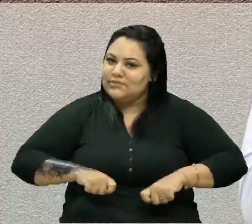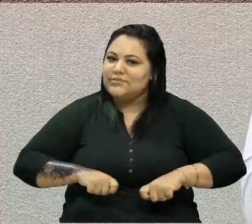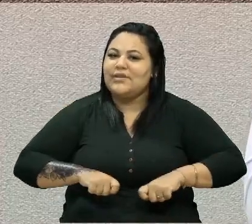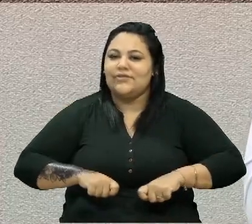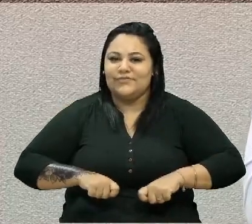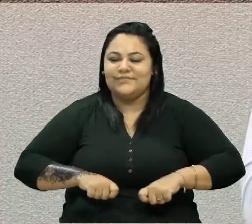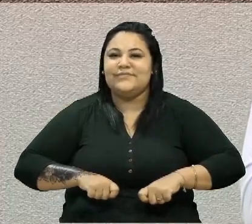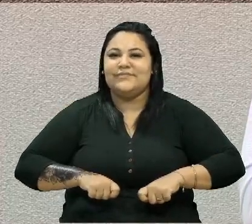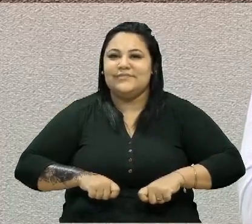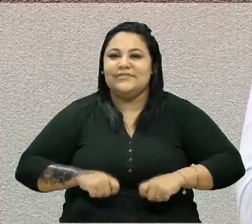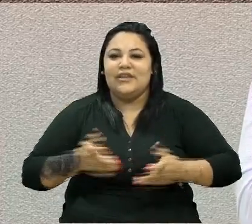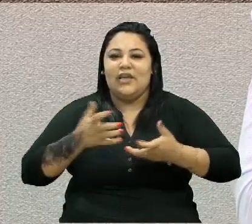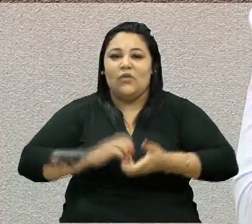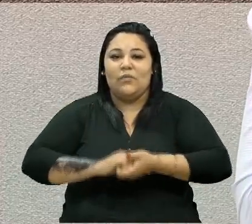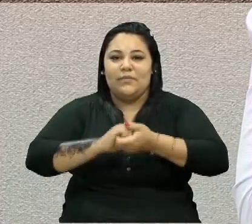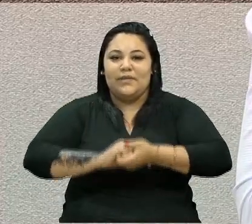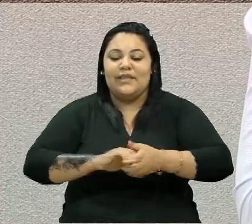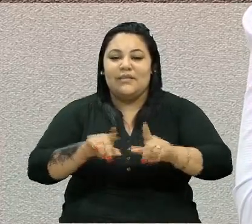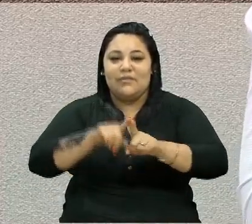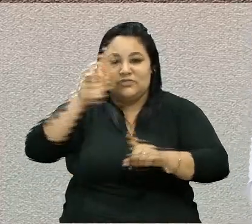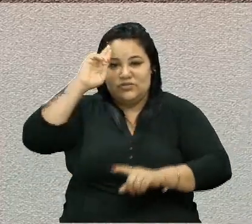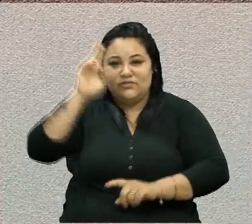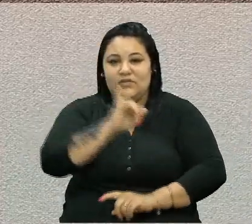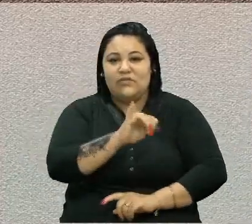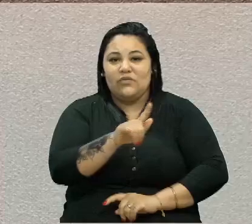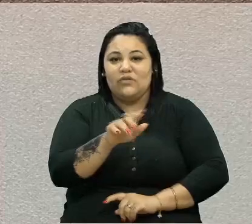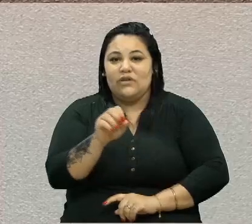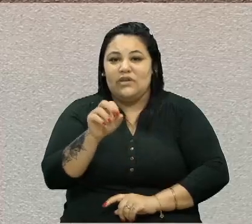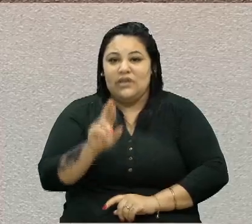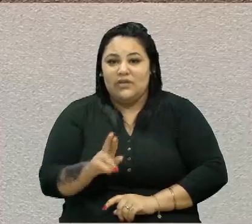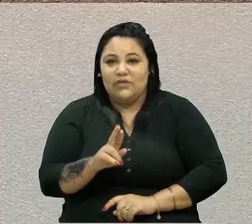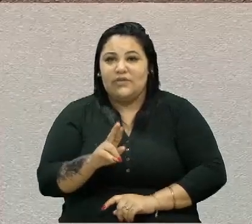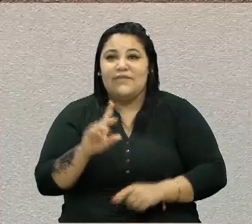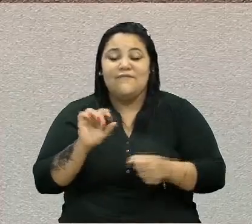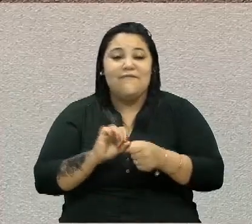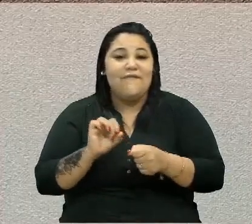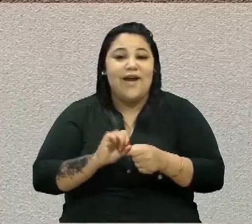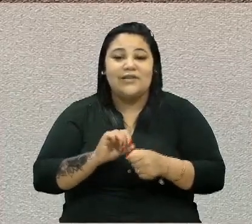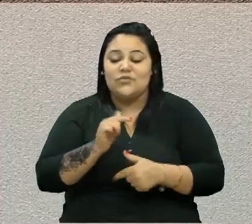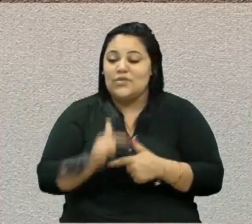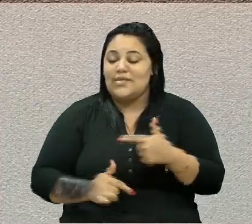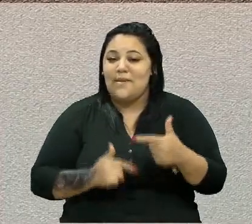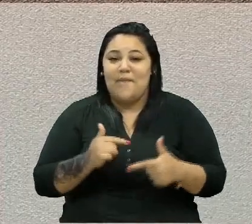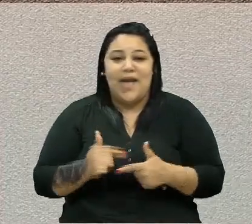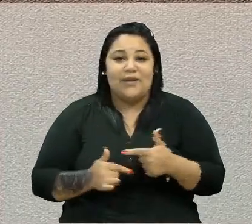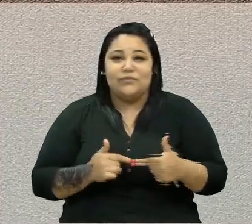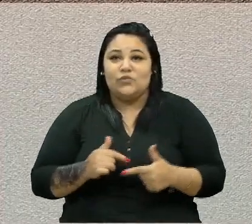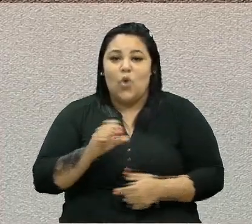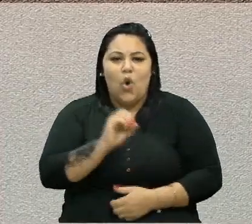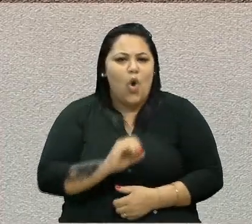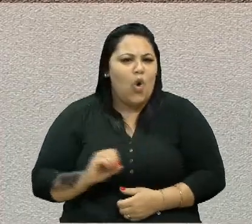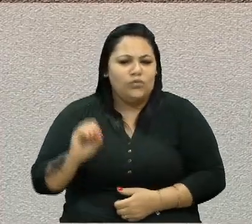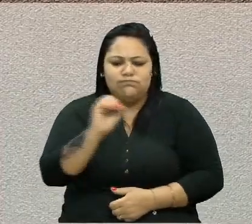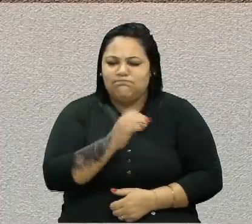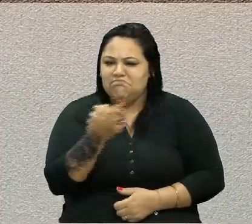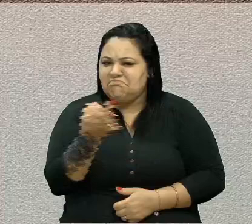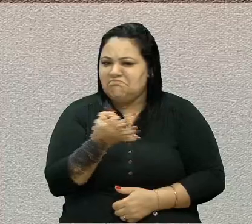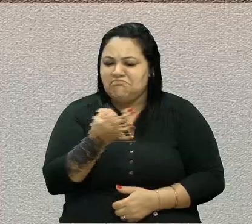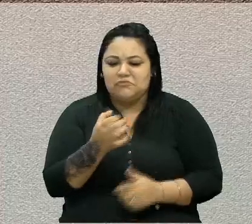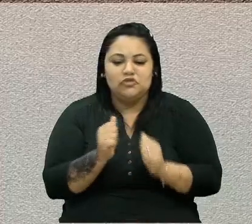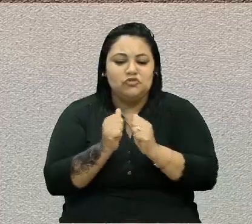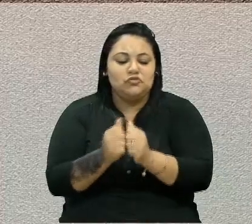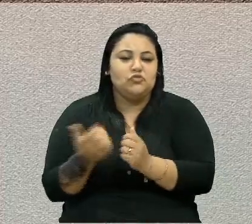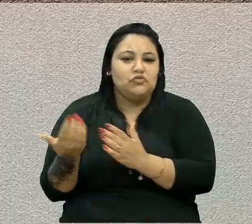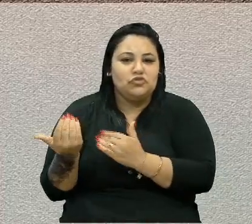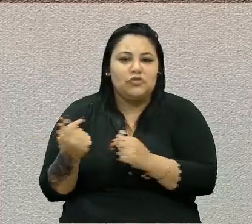aqui cumprimentar o seu diretor, o Igor Krakesh, que faz um trabalho sensacional ali junto com aquela